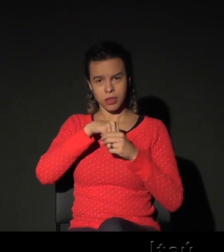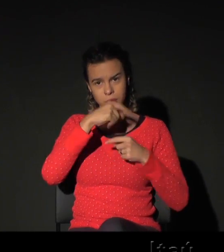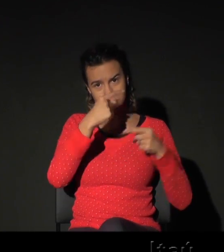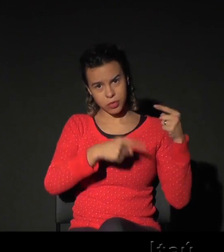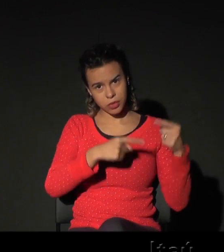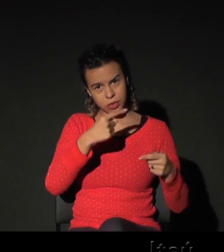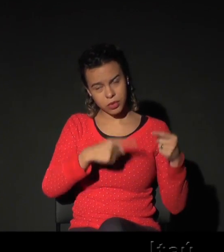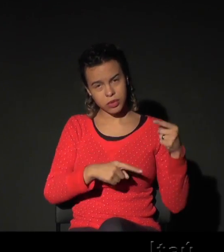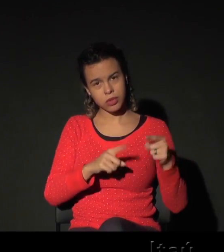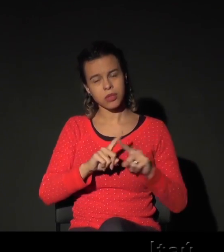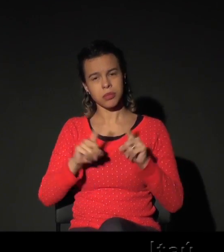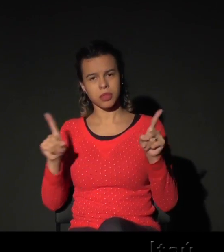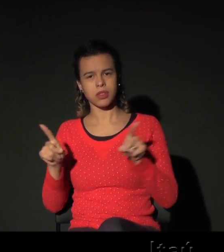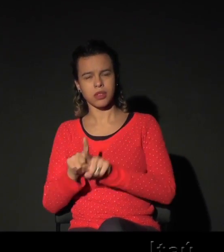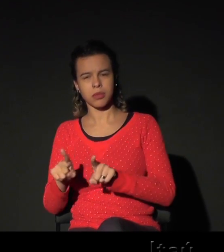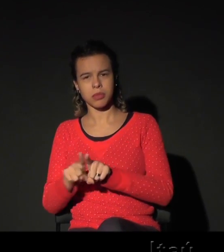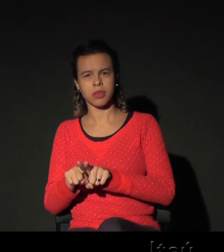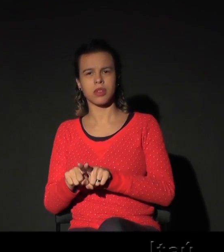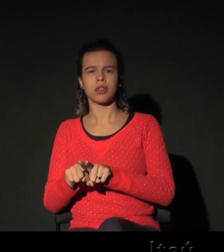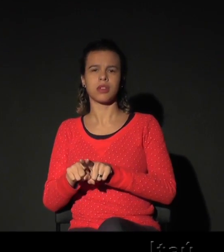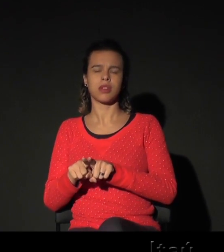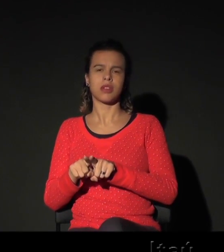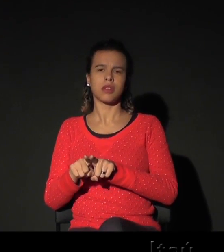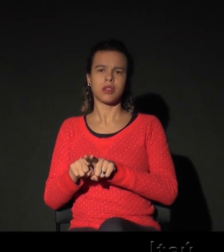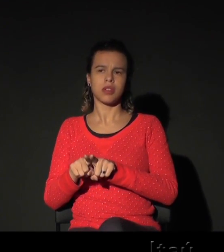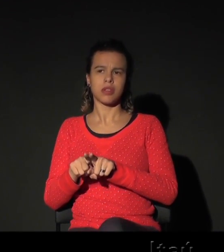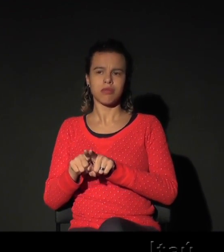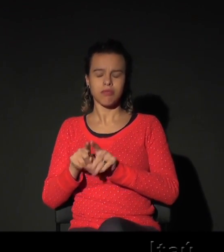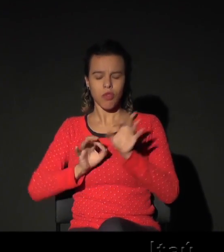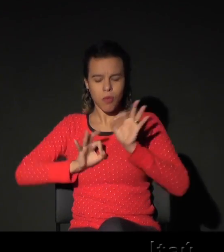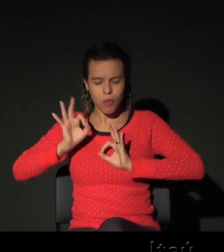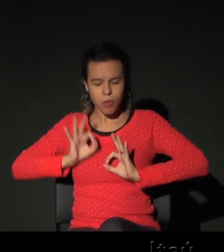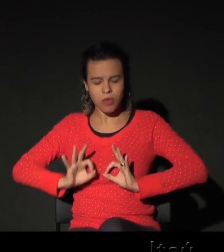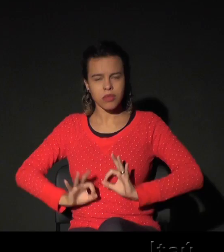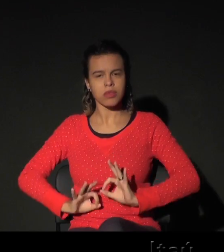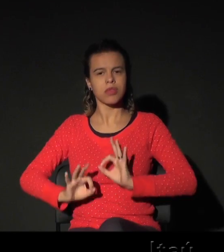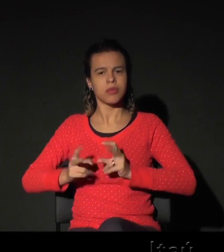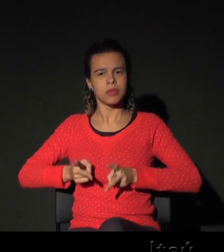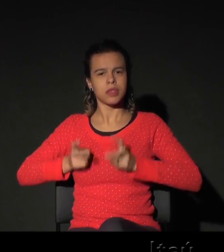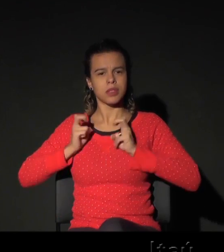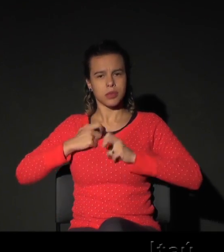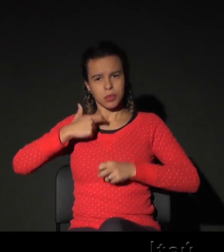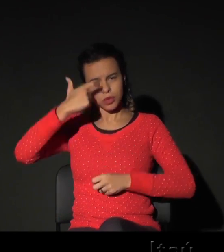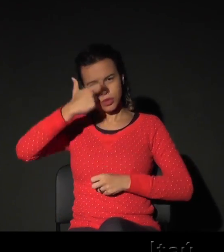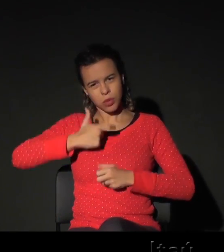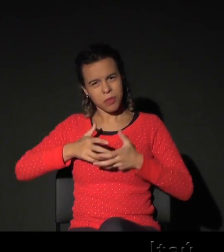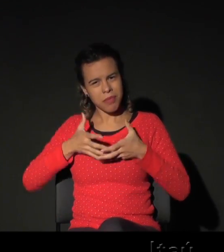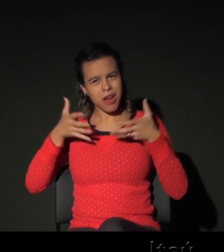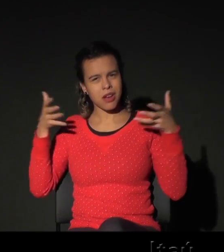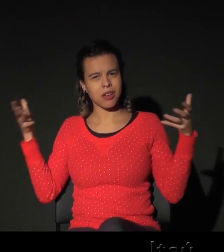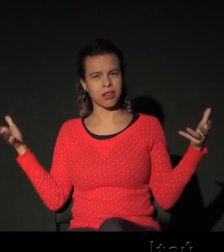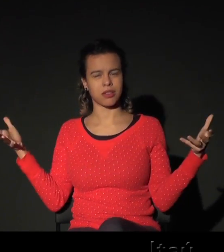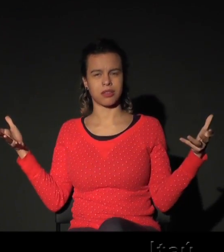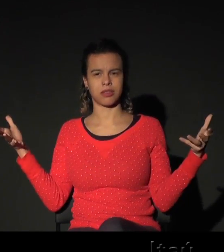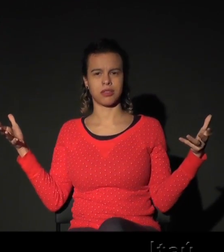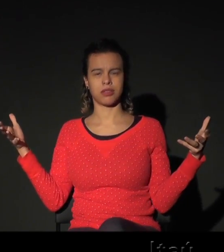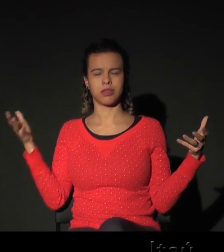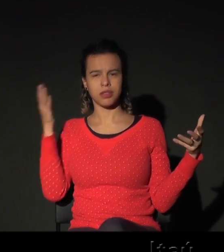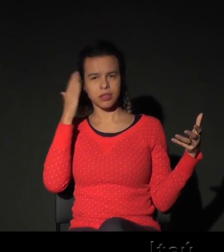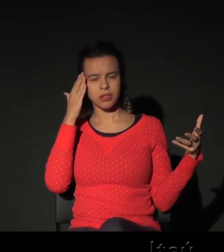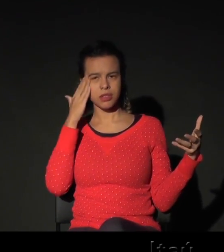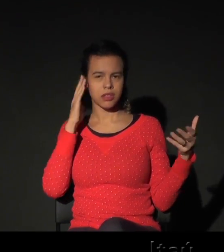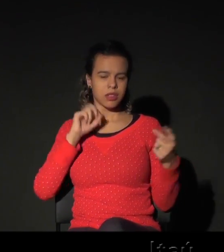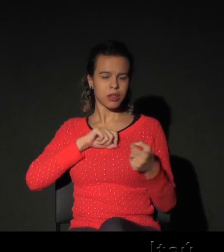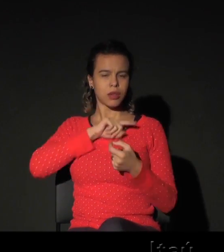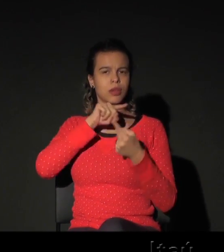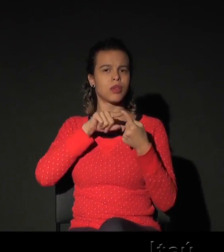política Mas também se estruturando como um ser maior para saber